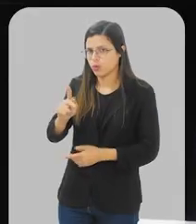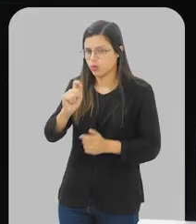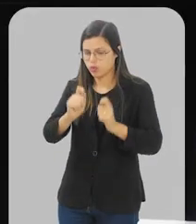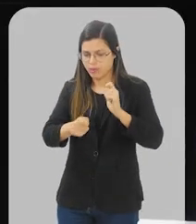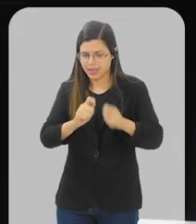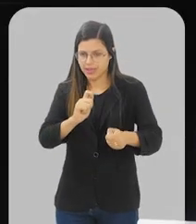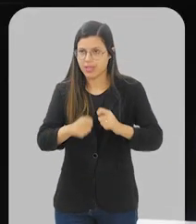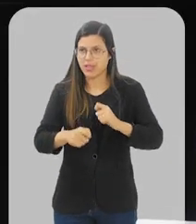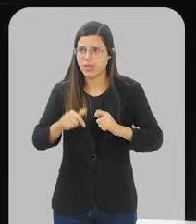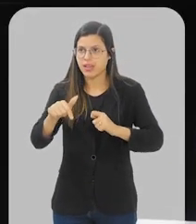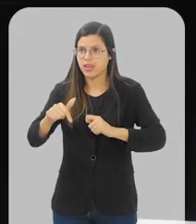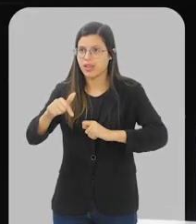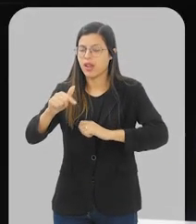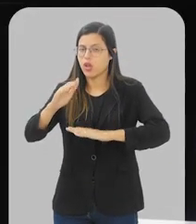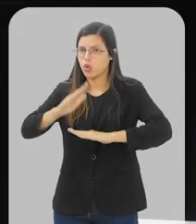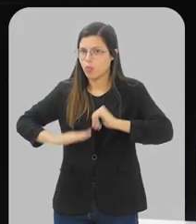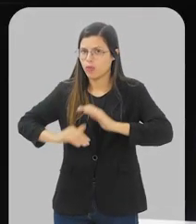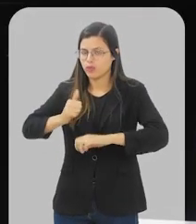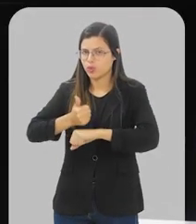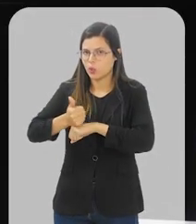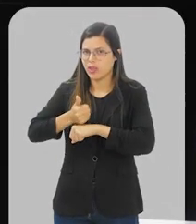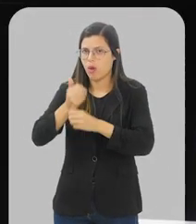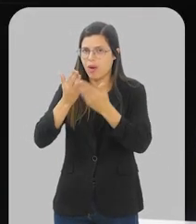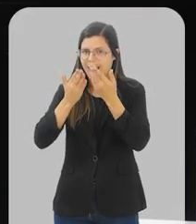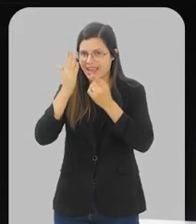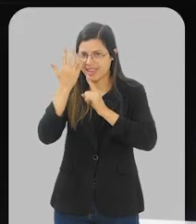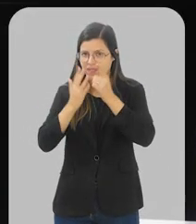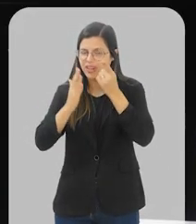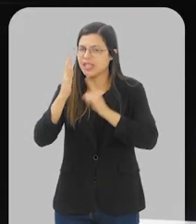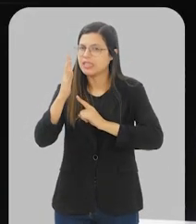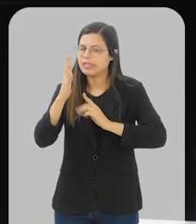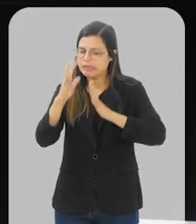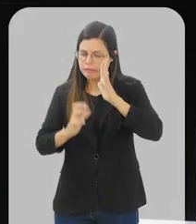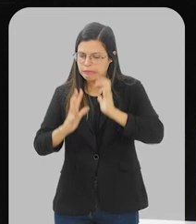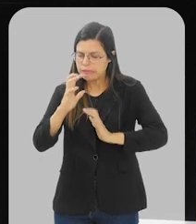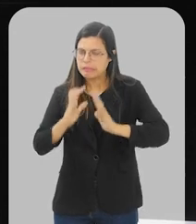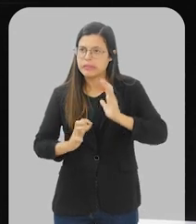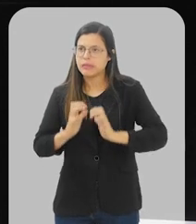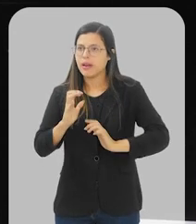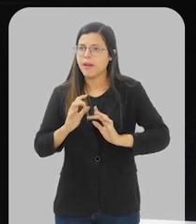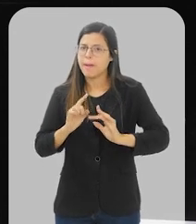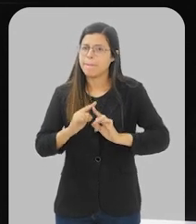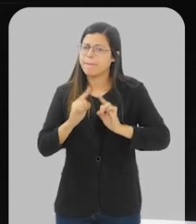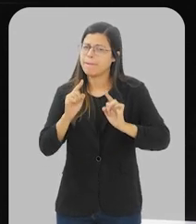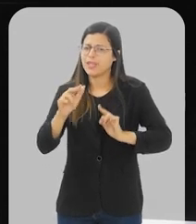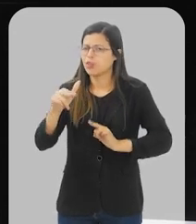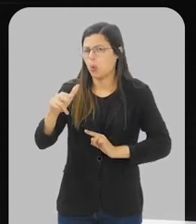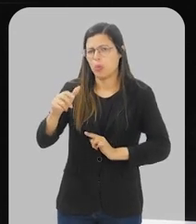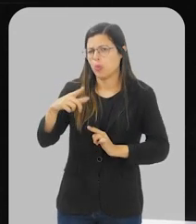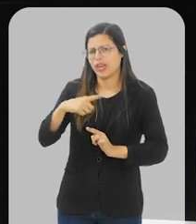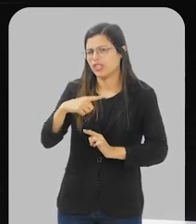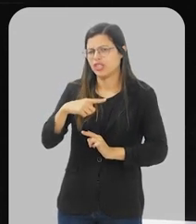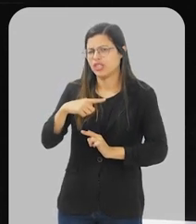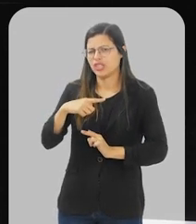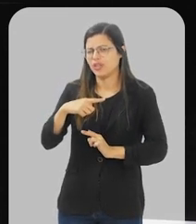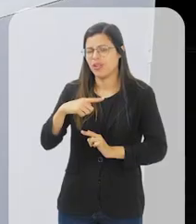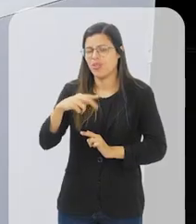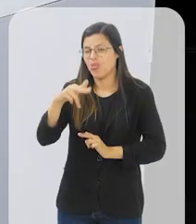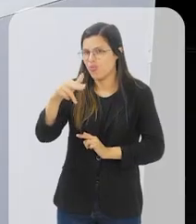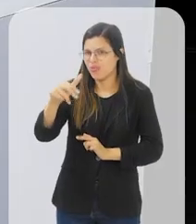geralmente mestre de bateria e carnavalesco tem um arranca-rabo tremendo. Mas eu nunca tive esse arranca-rabo contigo. É